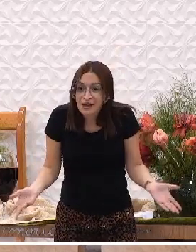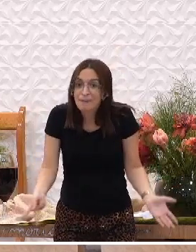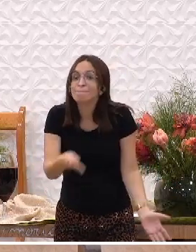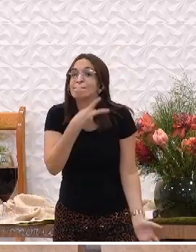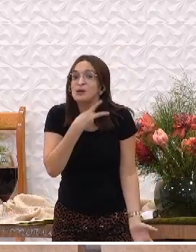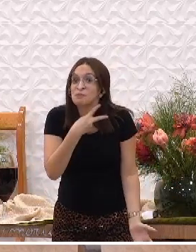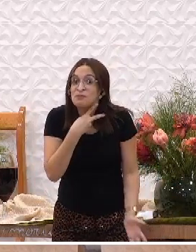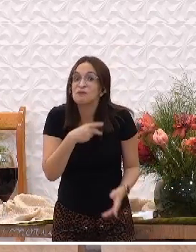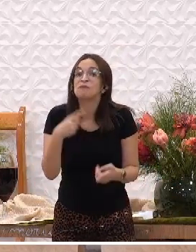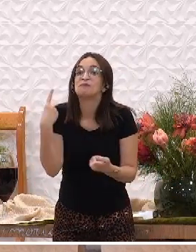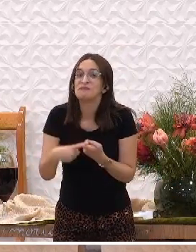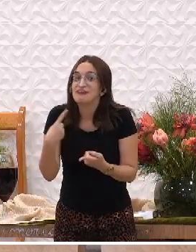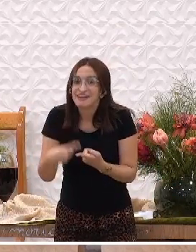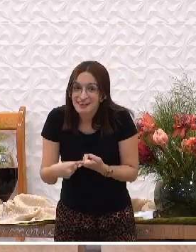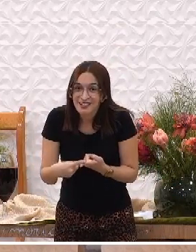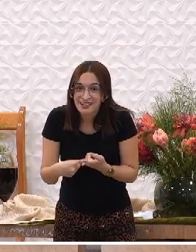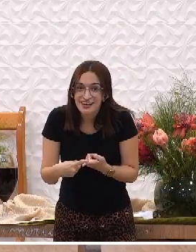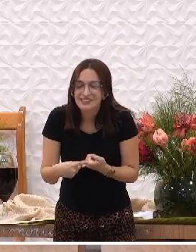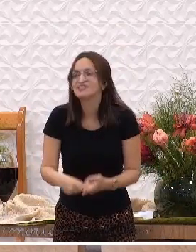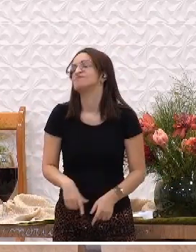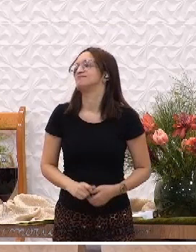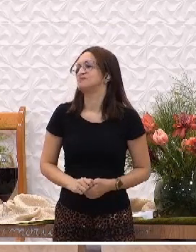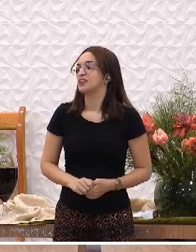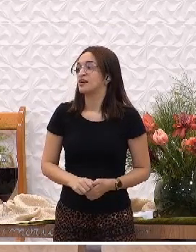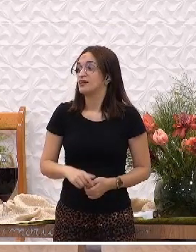Existem reformados que não subscrevem